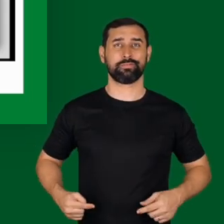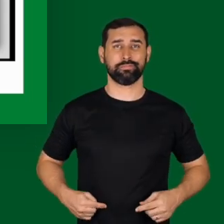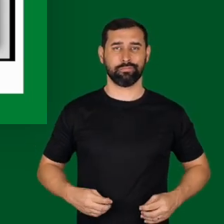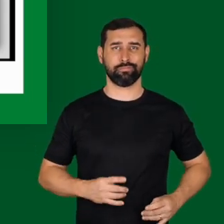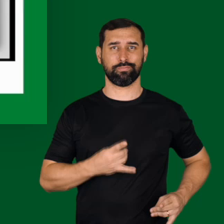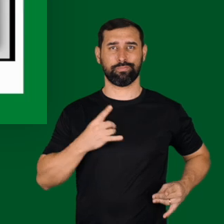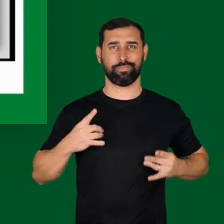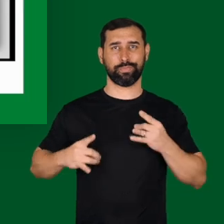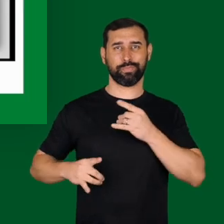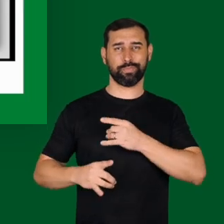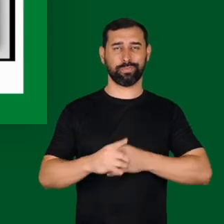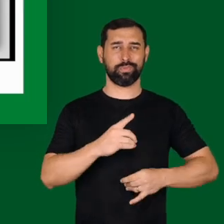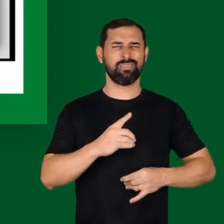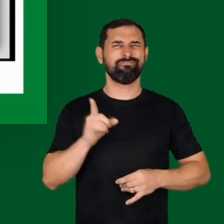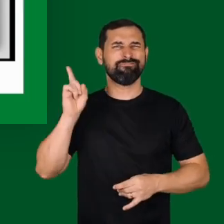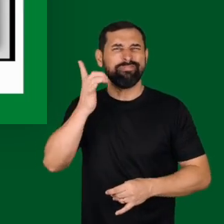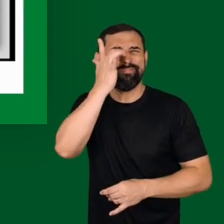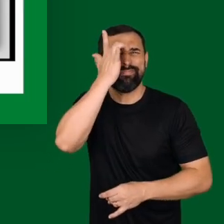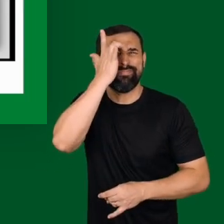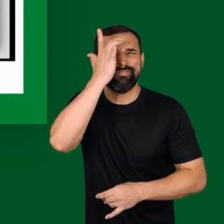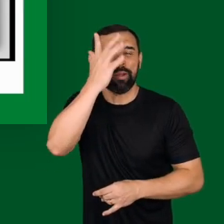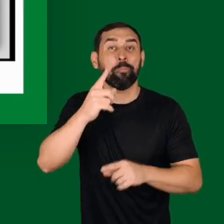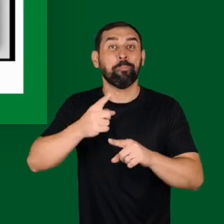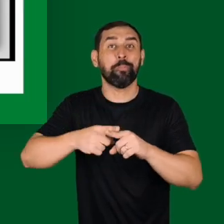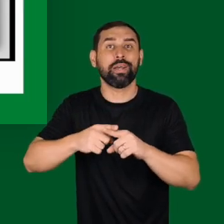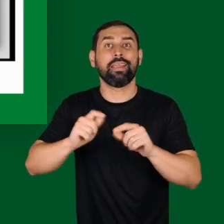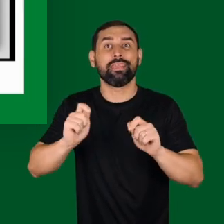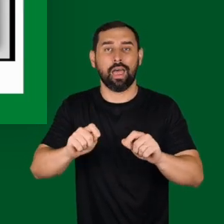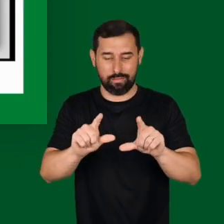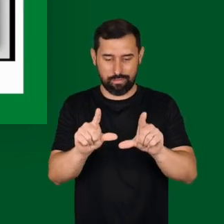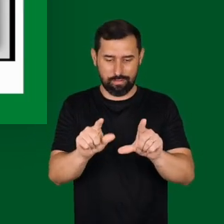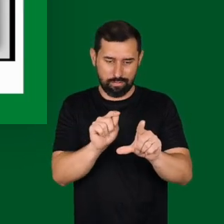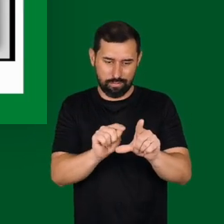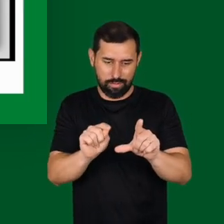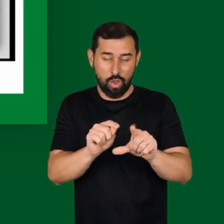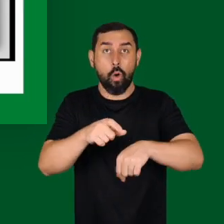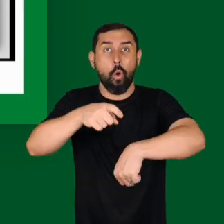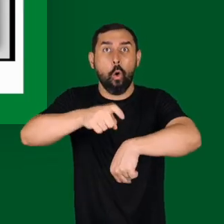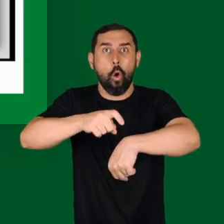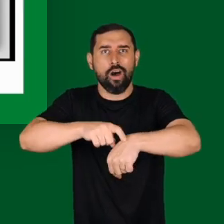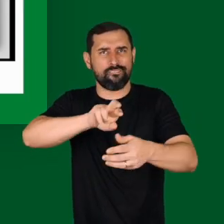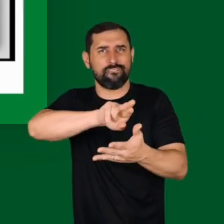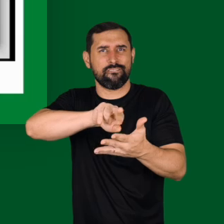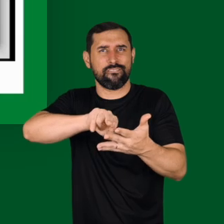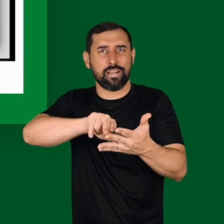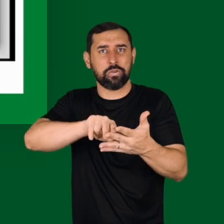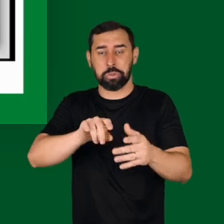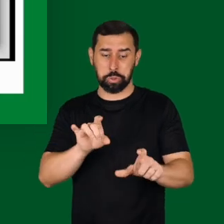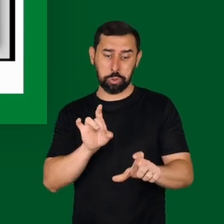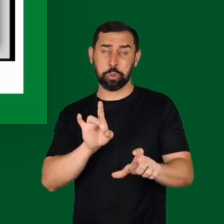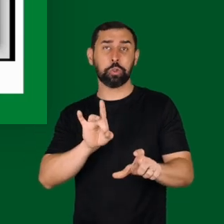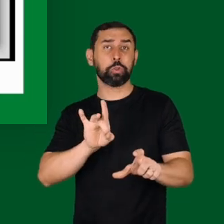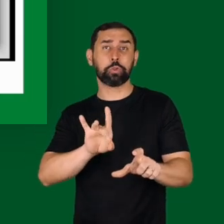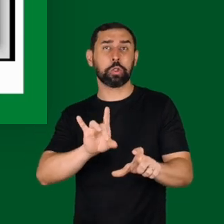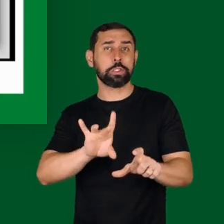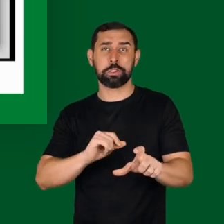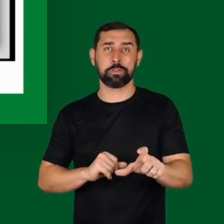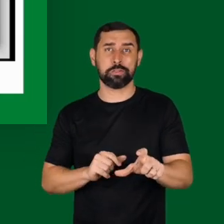subcutâneo. Tem uma facilidade, né, porque a gente consegue programar aqui vários horários.